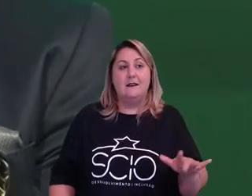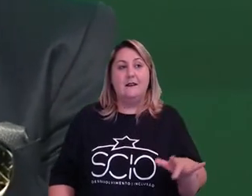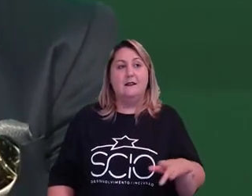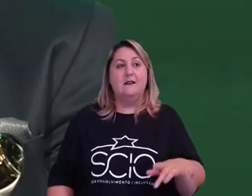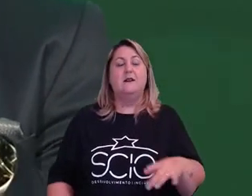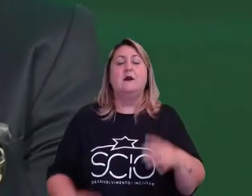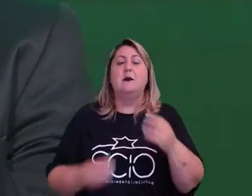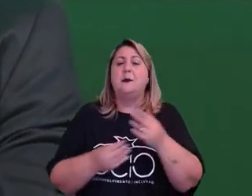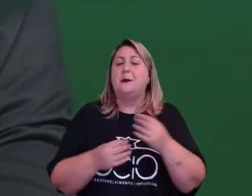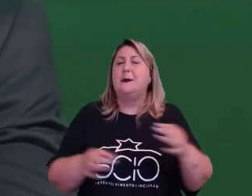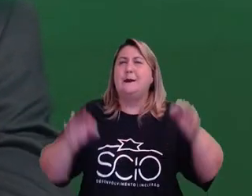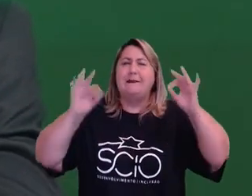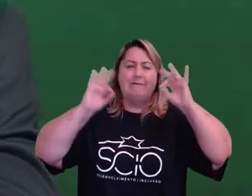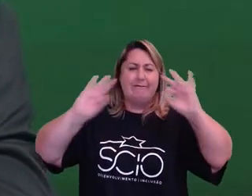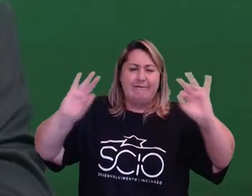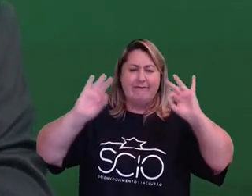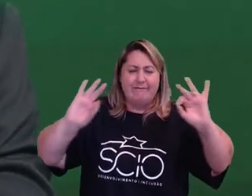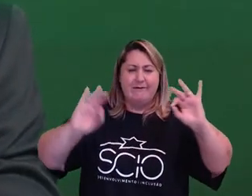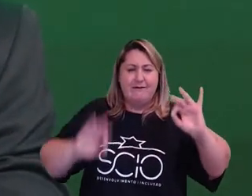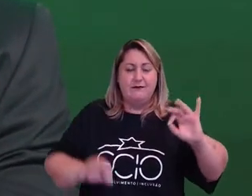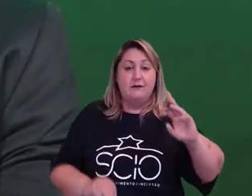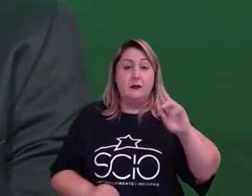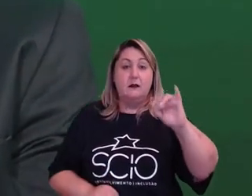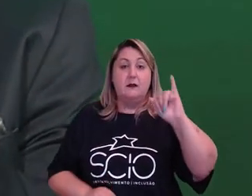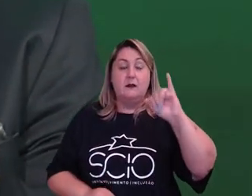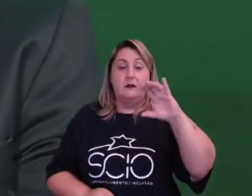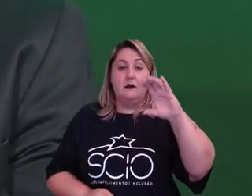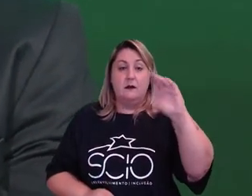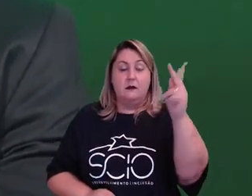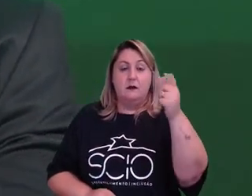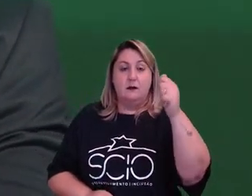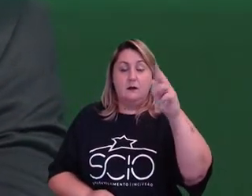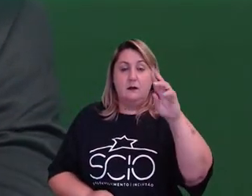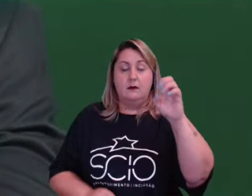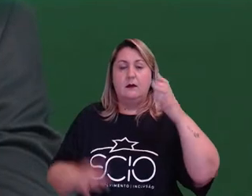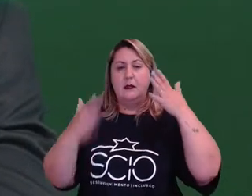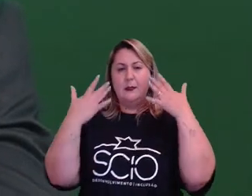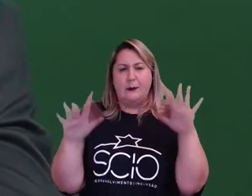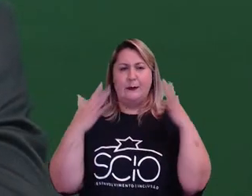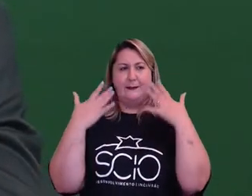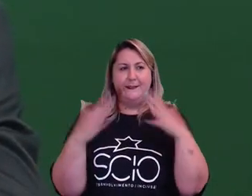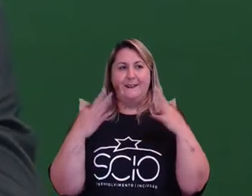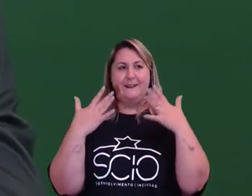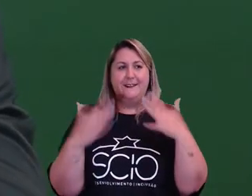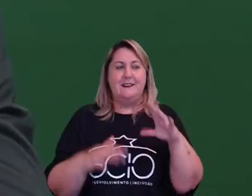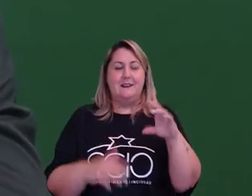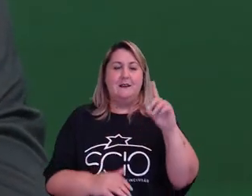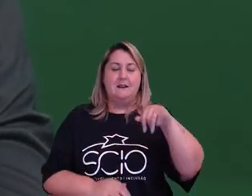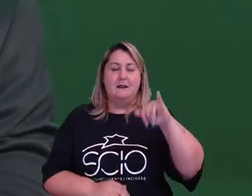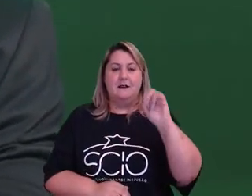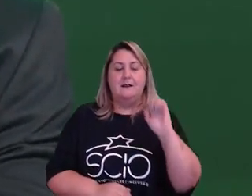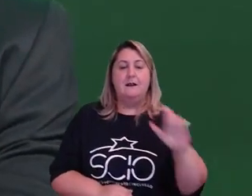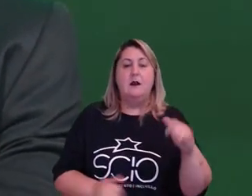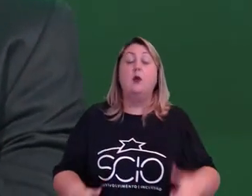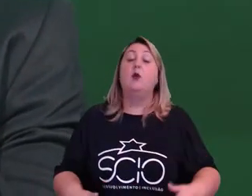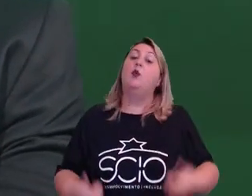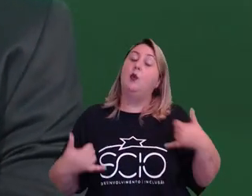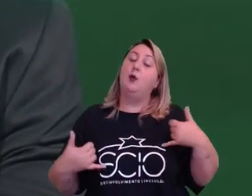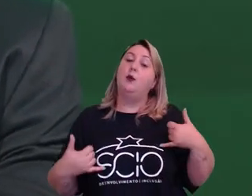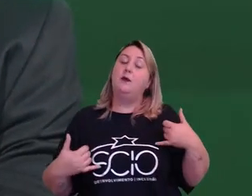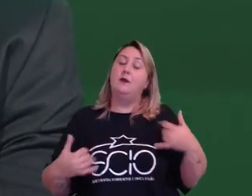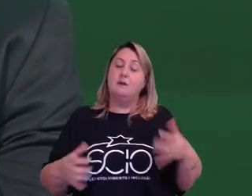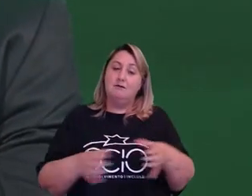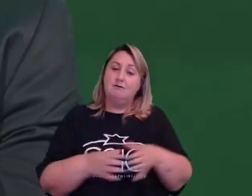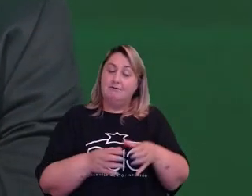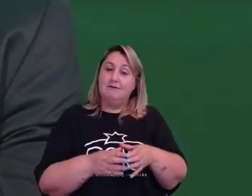Marina, muito top, o Richardson está mandando aplausos aqui para a gente, o Daniel, orgulho de fazer parte da